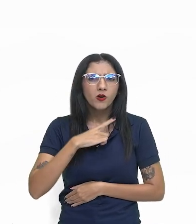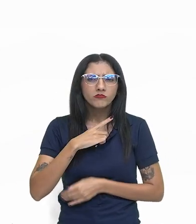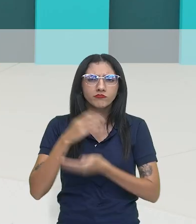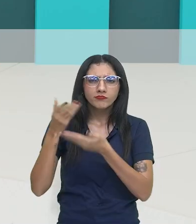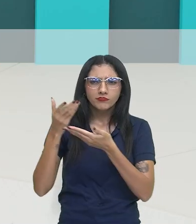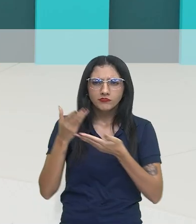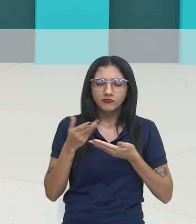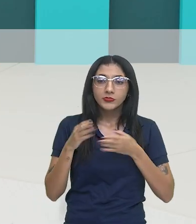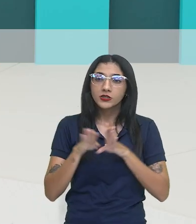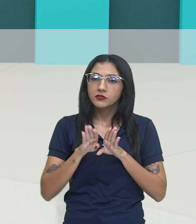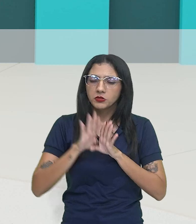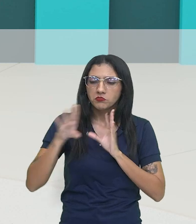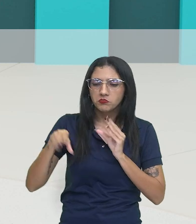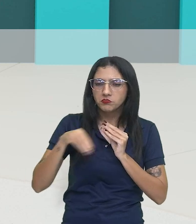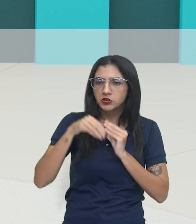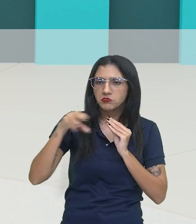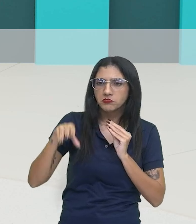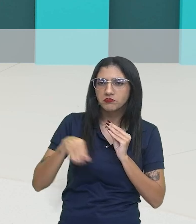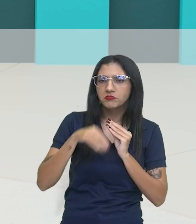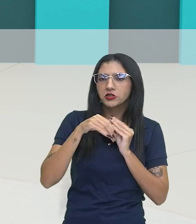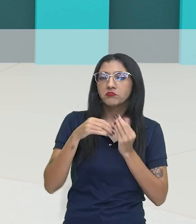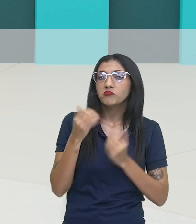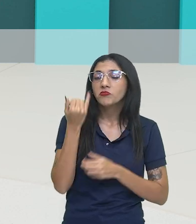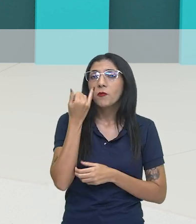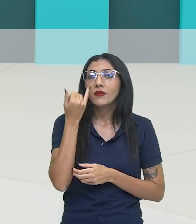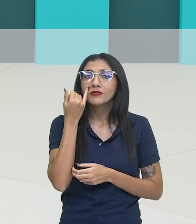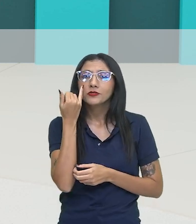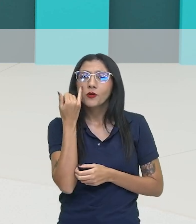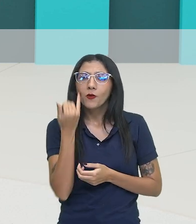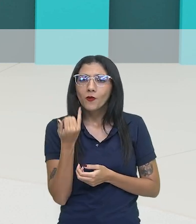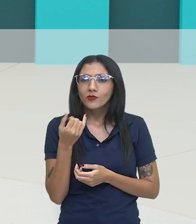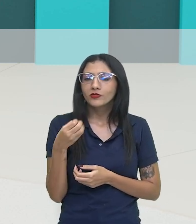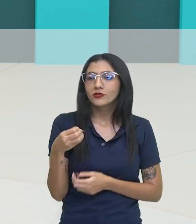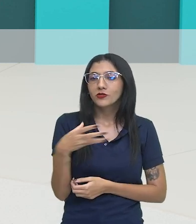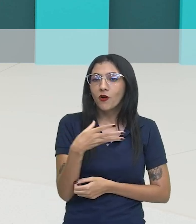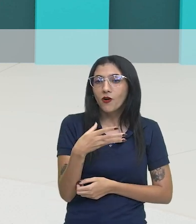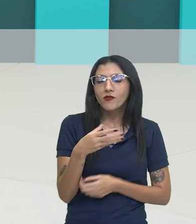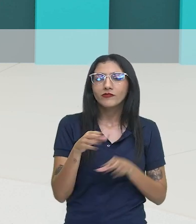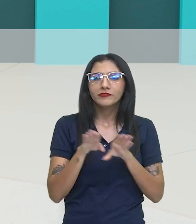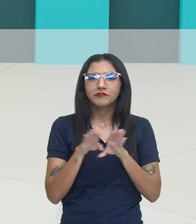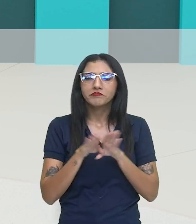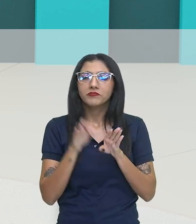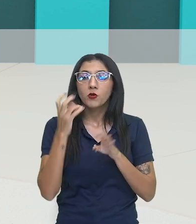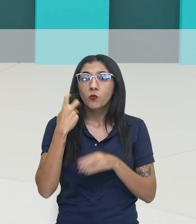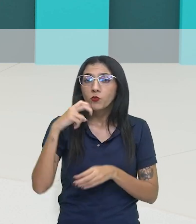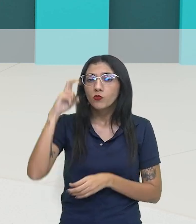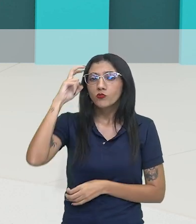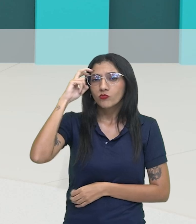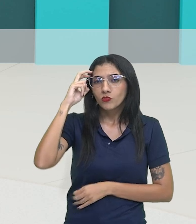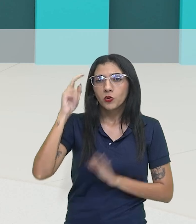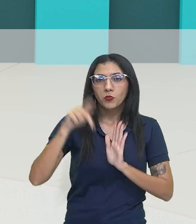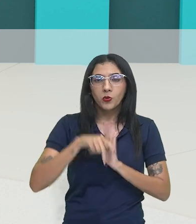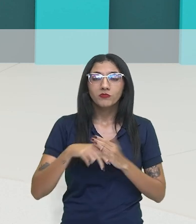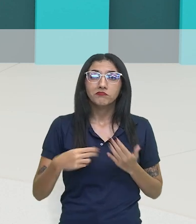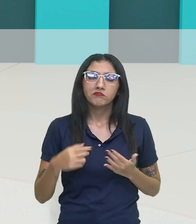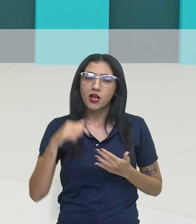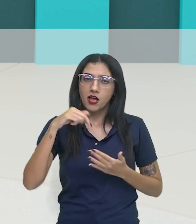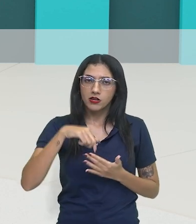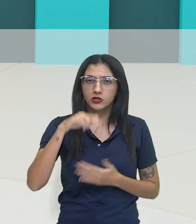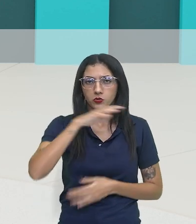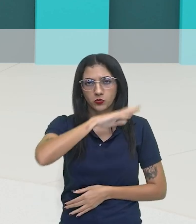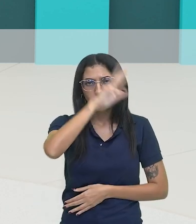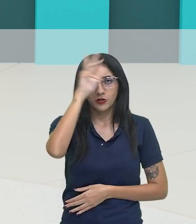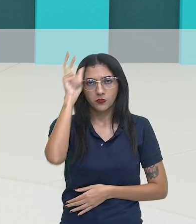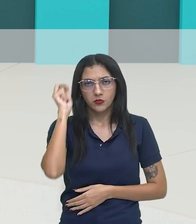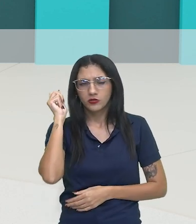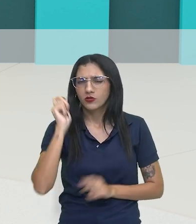também acrescentando novas informações, né, foi acrescentando ali parte da sua cultura e no caso aqui do Amazonas, o